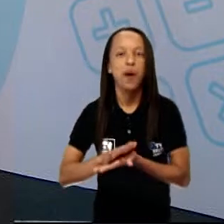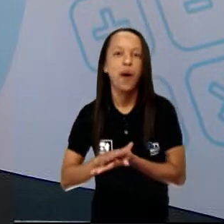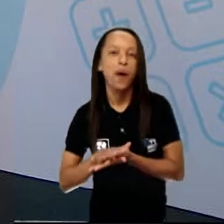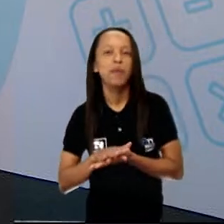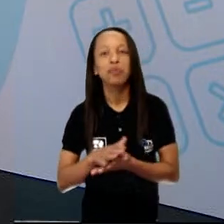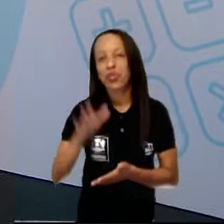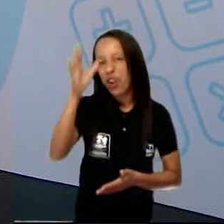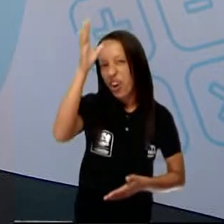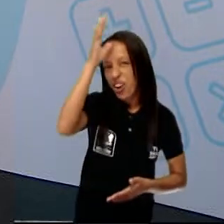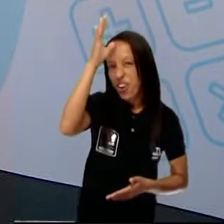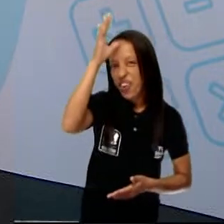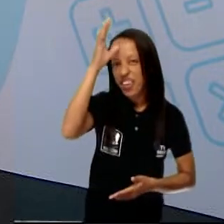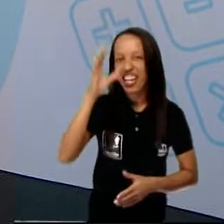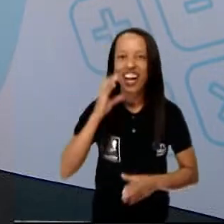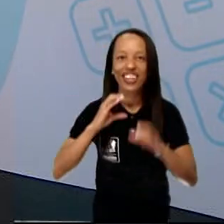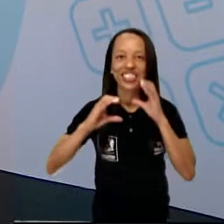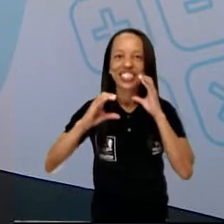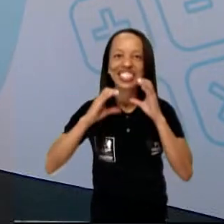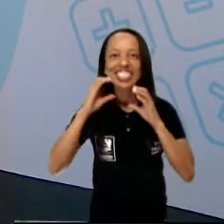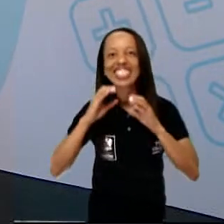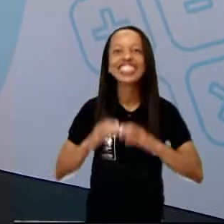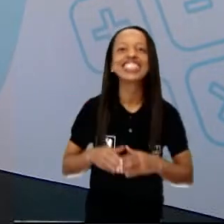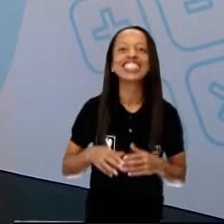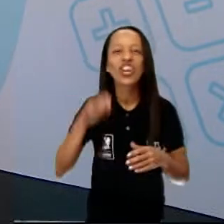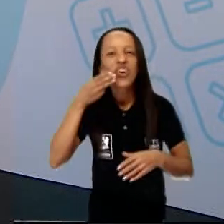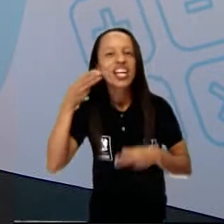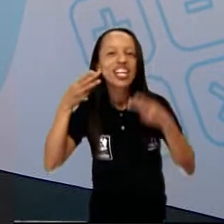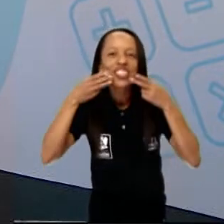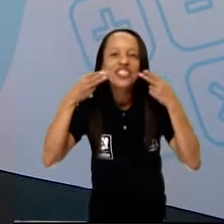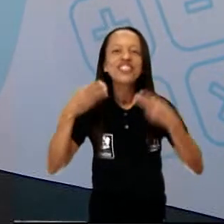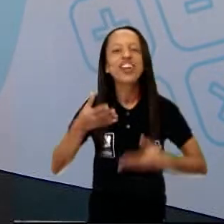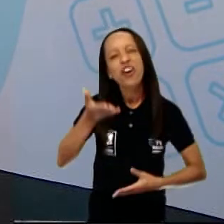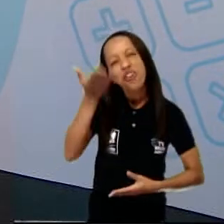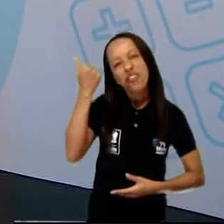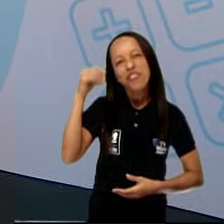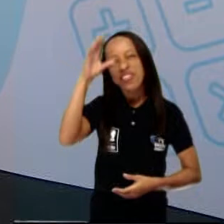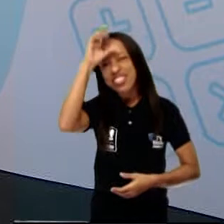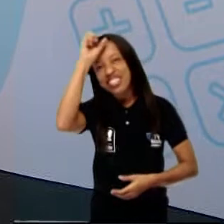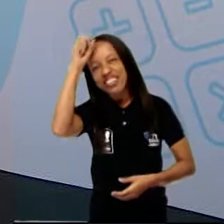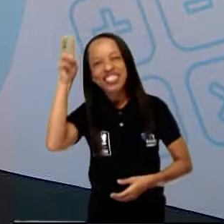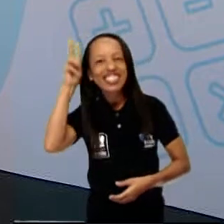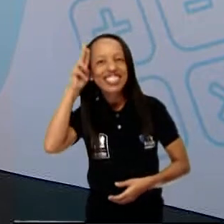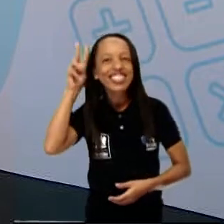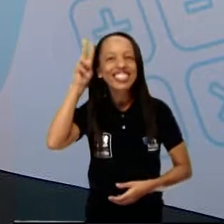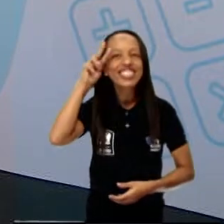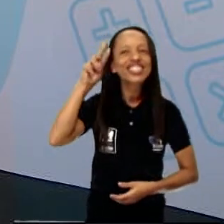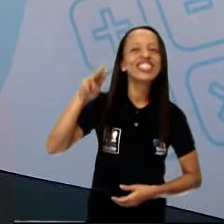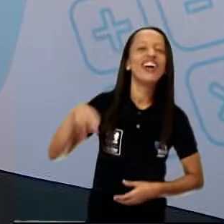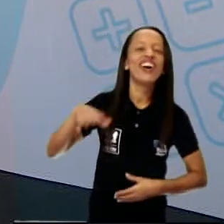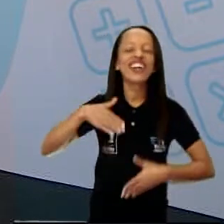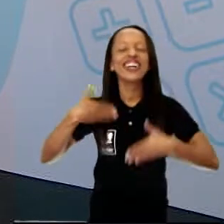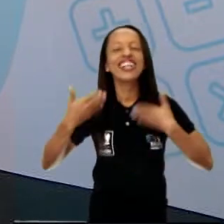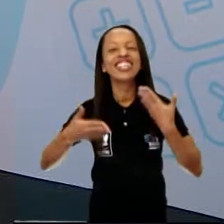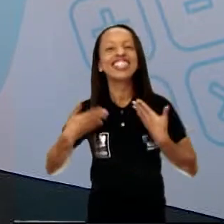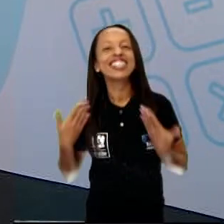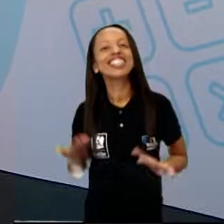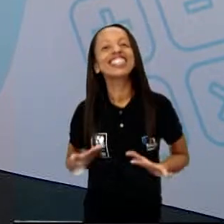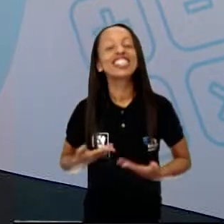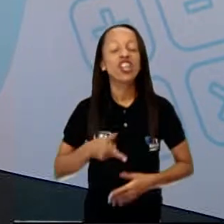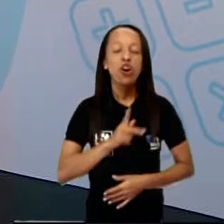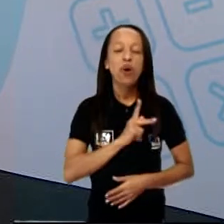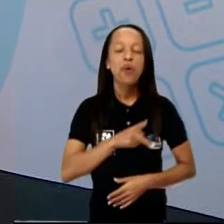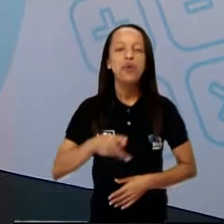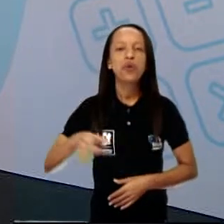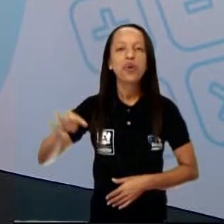O galo canta, o gato mia. Vamos aprender história com encanto e alegria. Olha eu aqui de novo, pessoal.